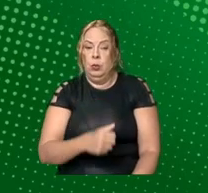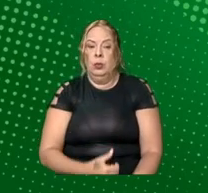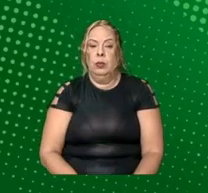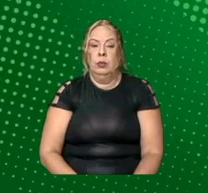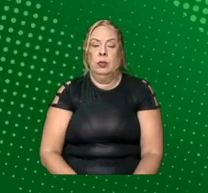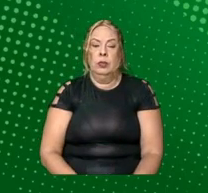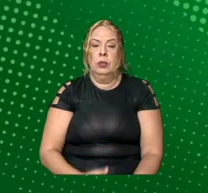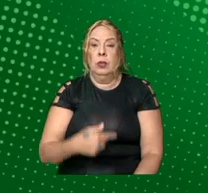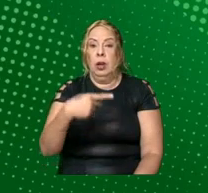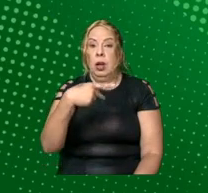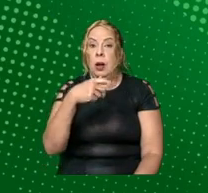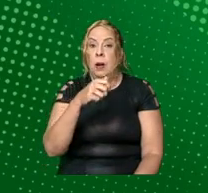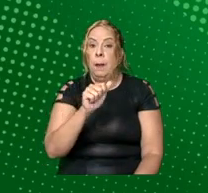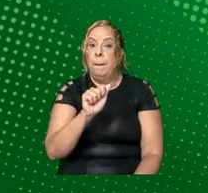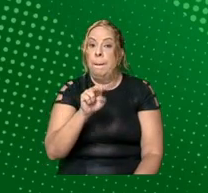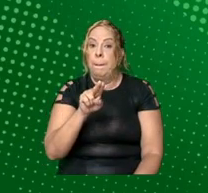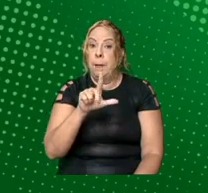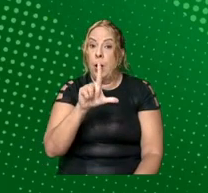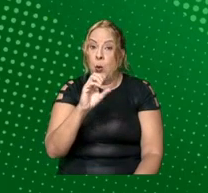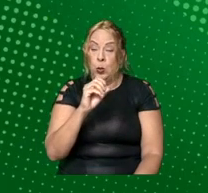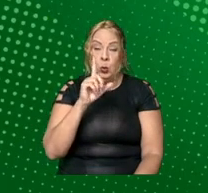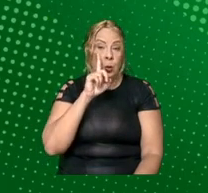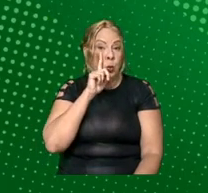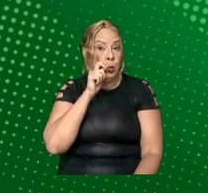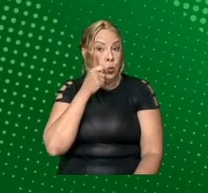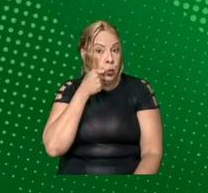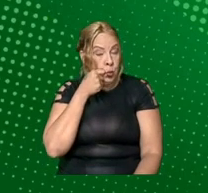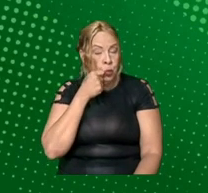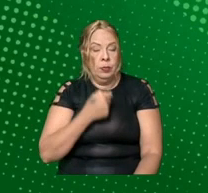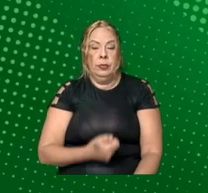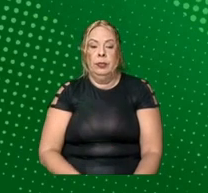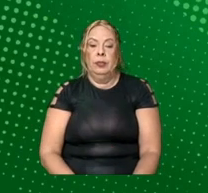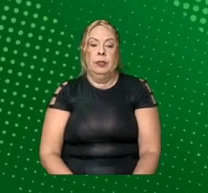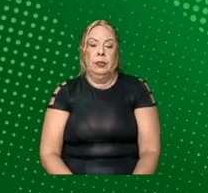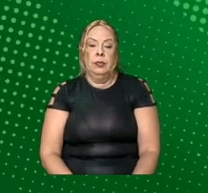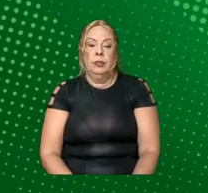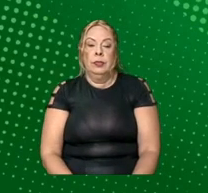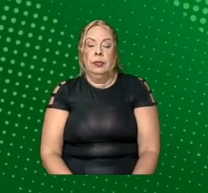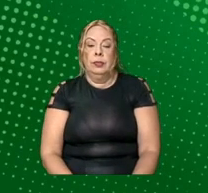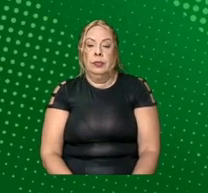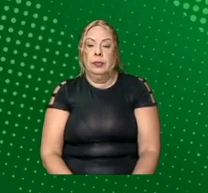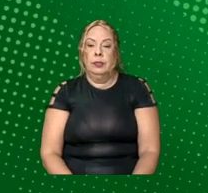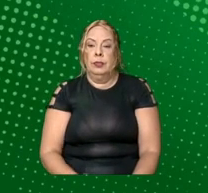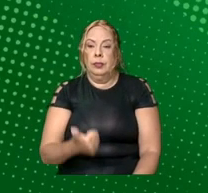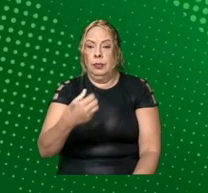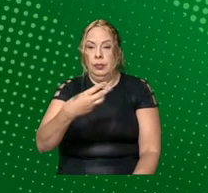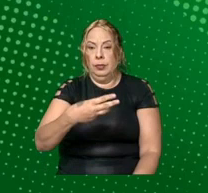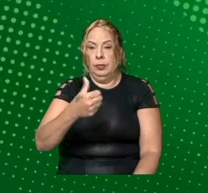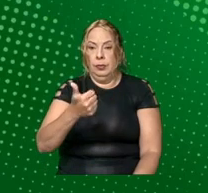200008. Bom Paulo mesmo. Vieira de Aracaju, adquiriu com a Maria lá no Ceasa, Pé Quente Regional São José.